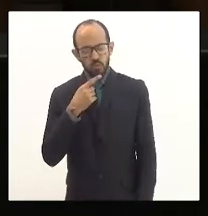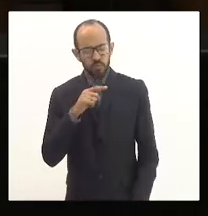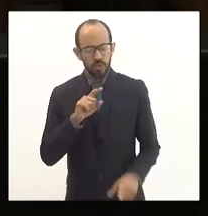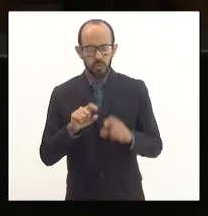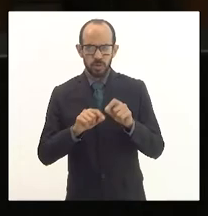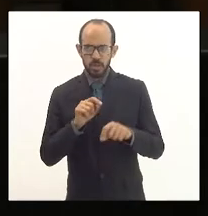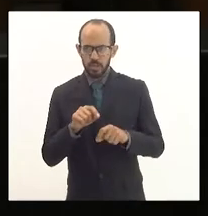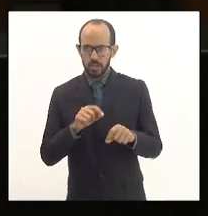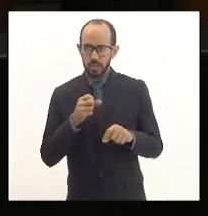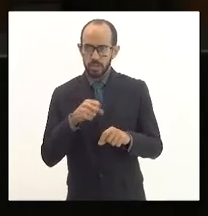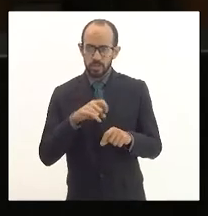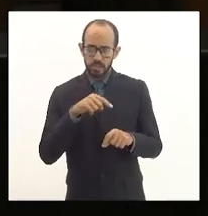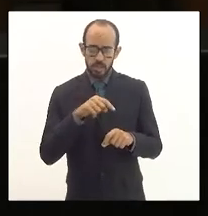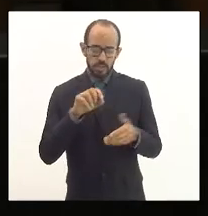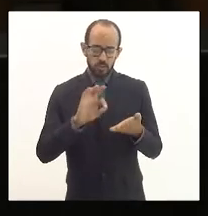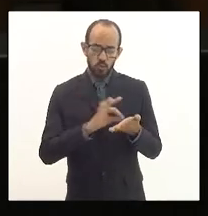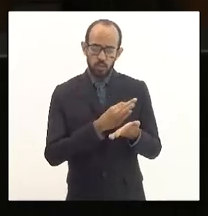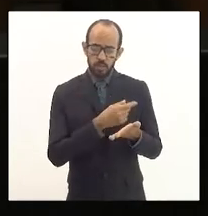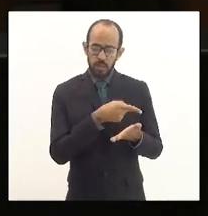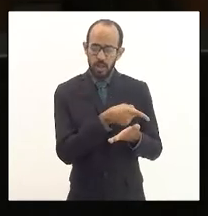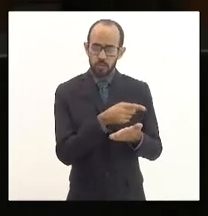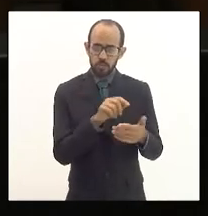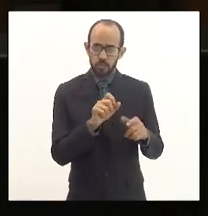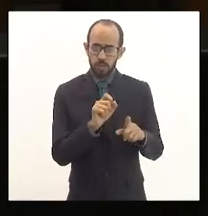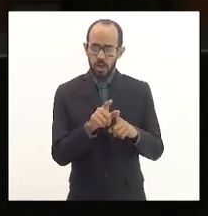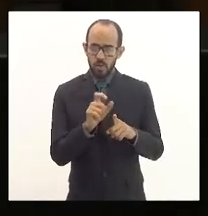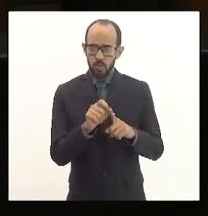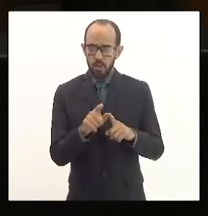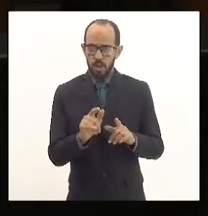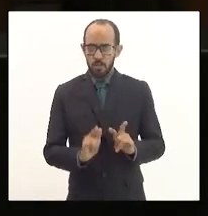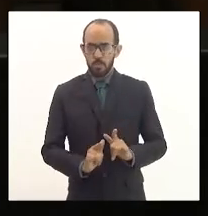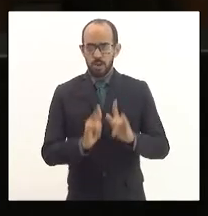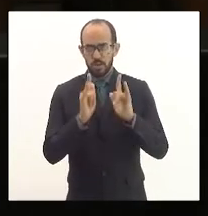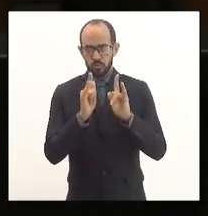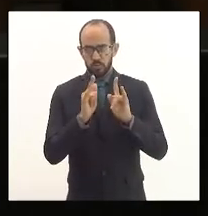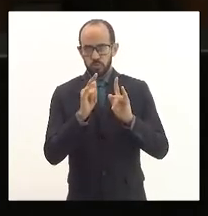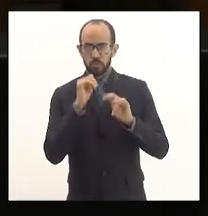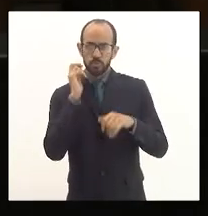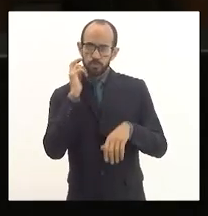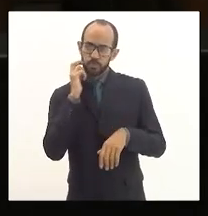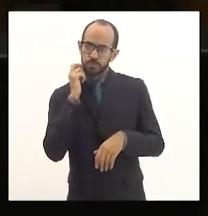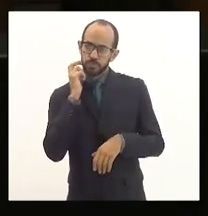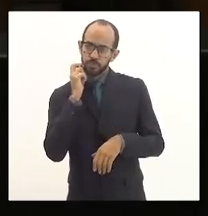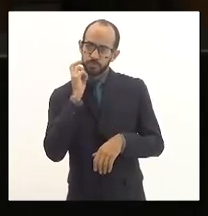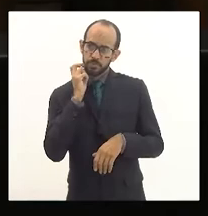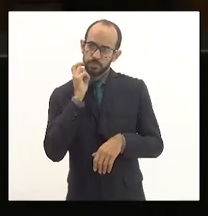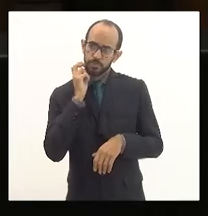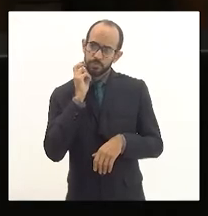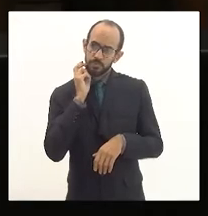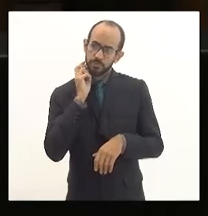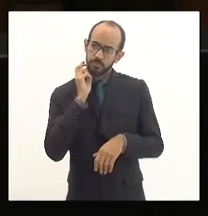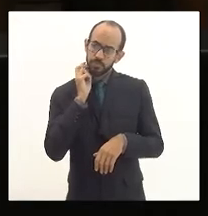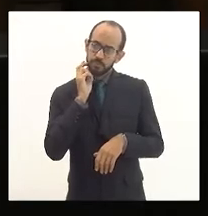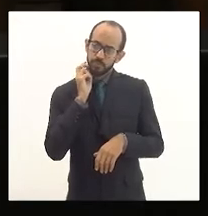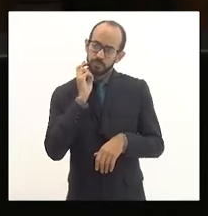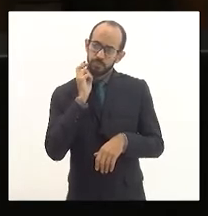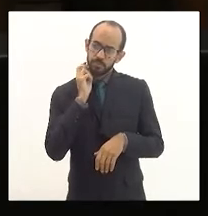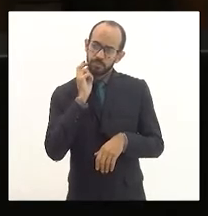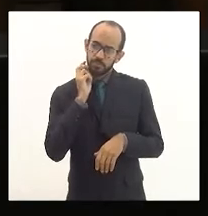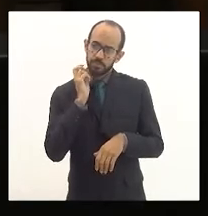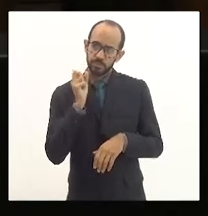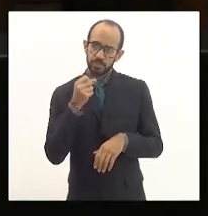se esse contrato para alugar um prédio E se ele tá